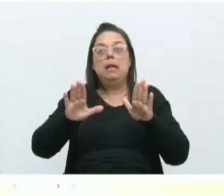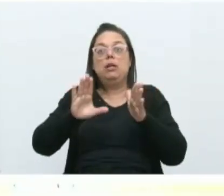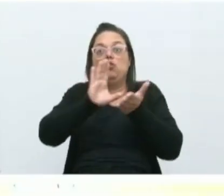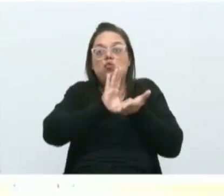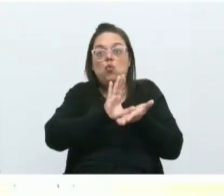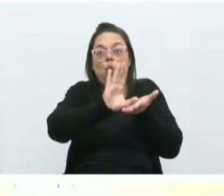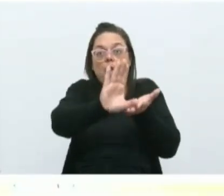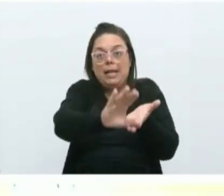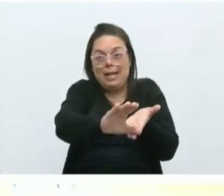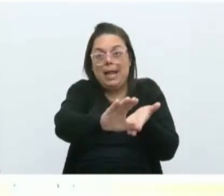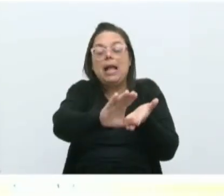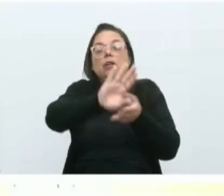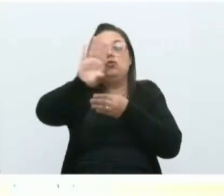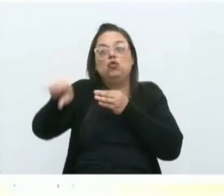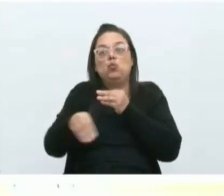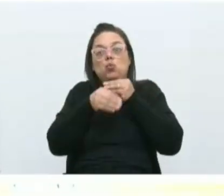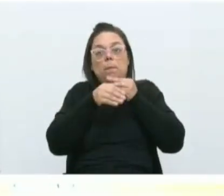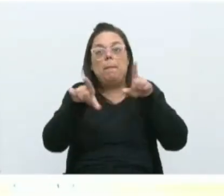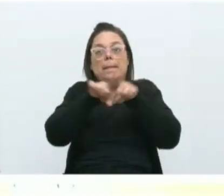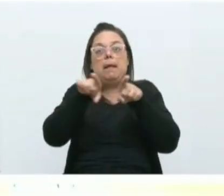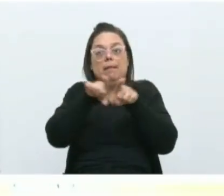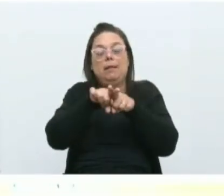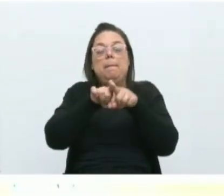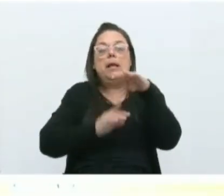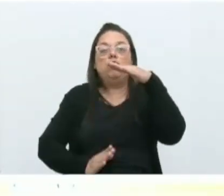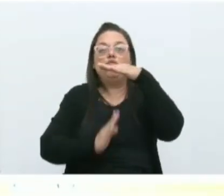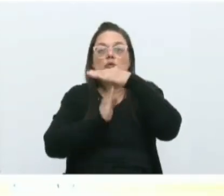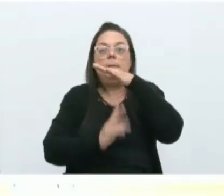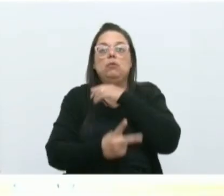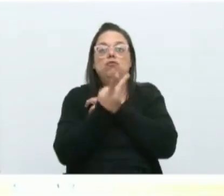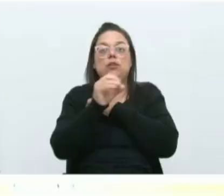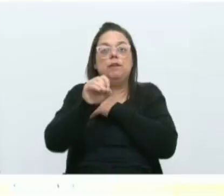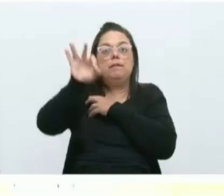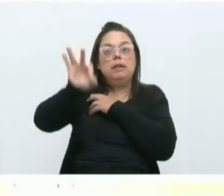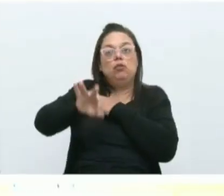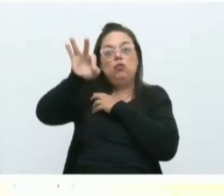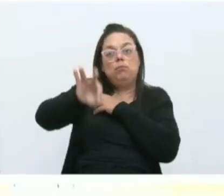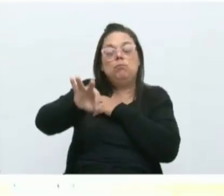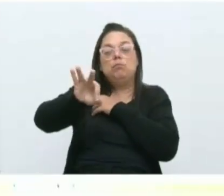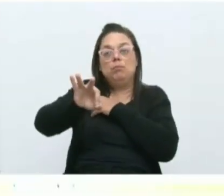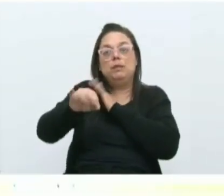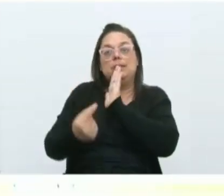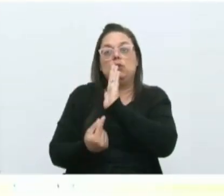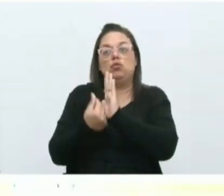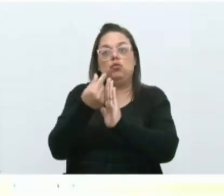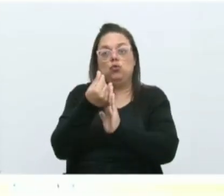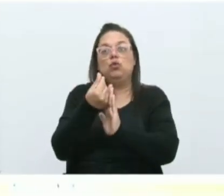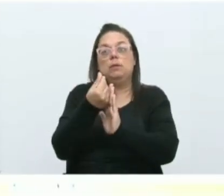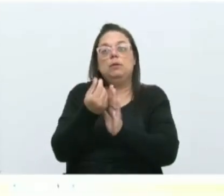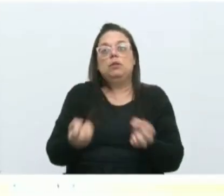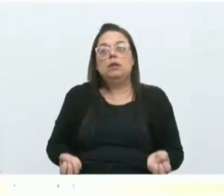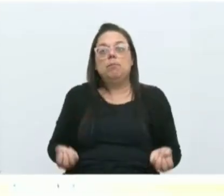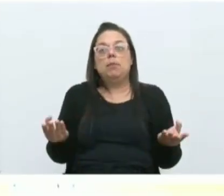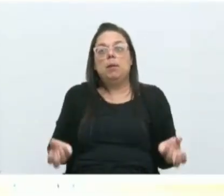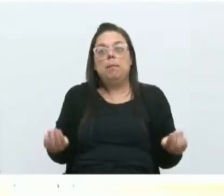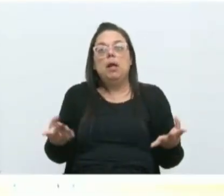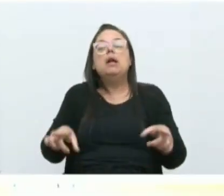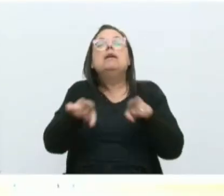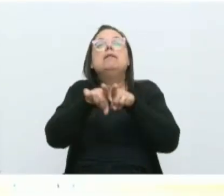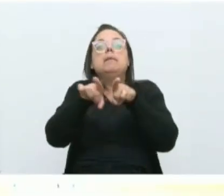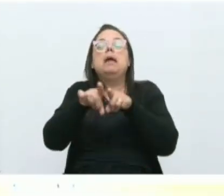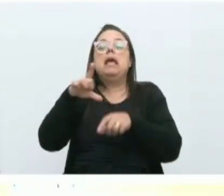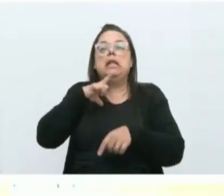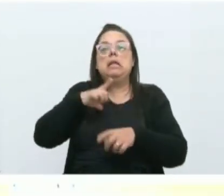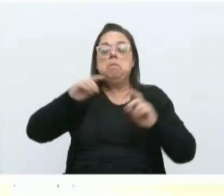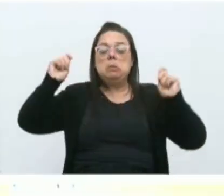créditos suplementares até o limite de 20% do orçamento das despesas. Nós temos